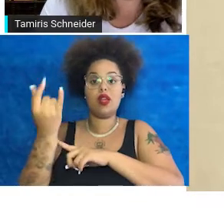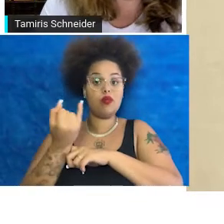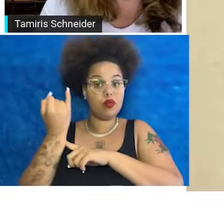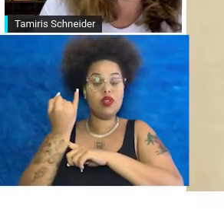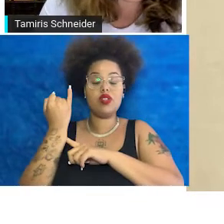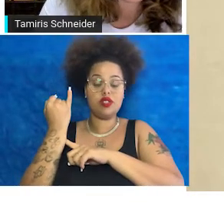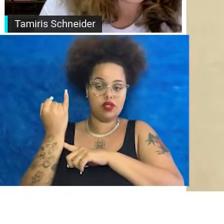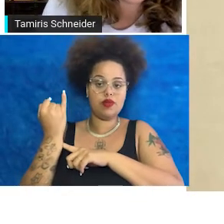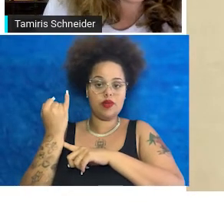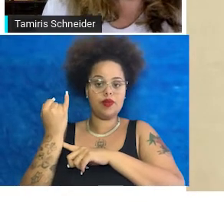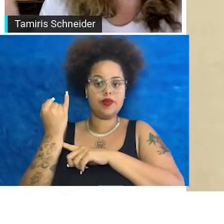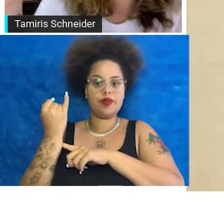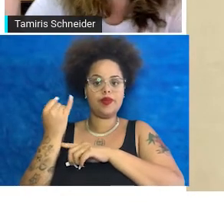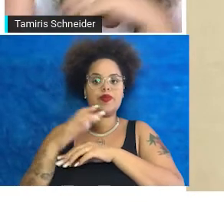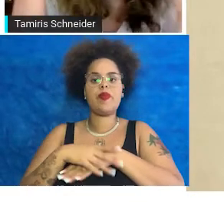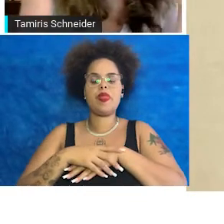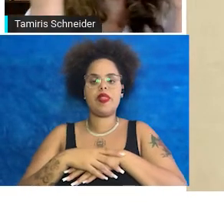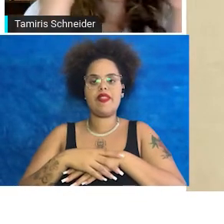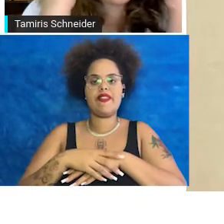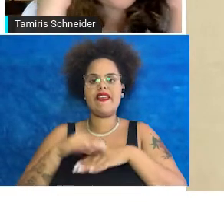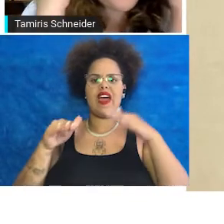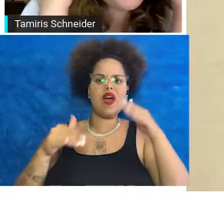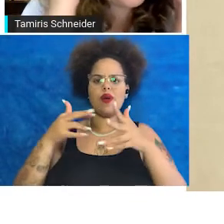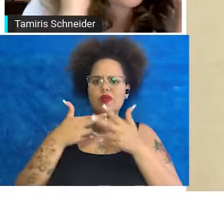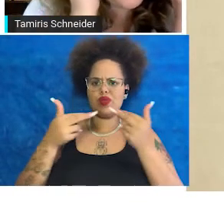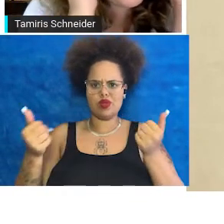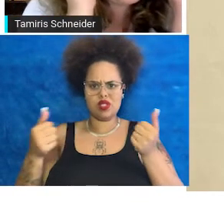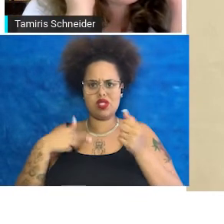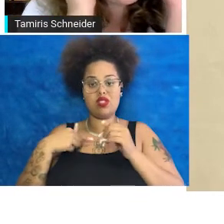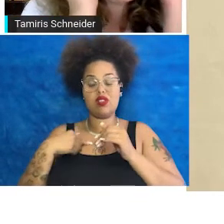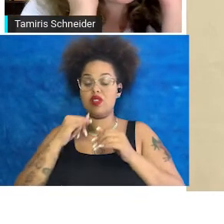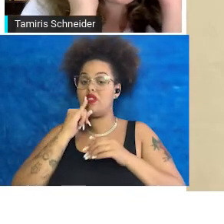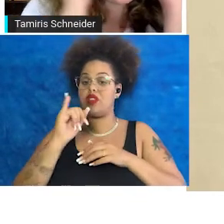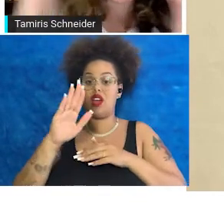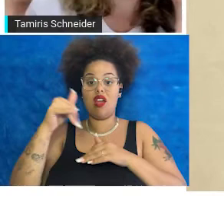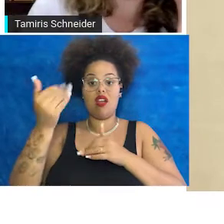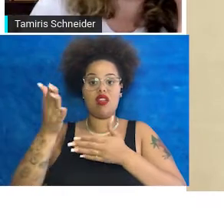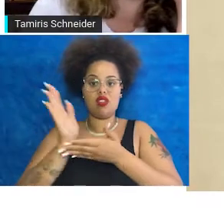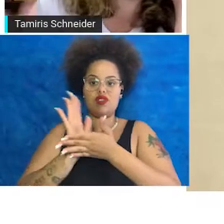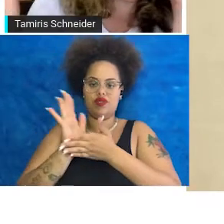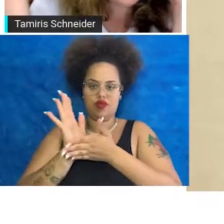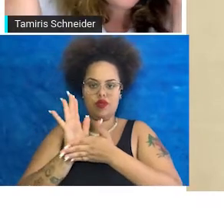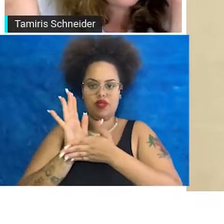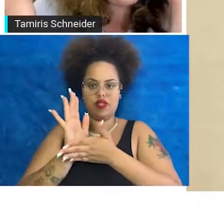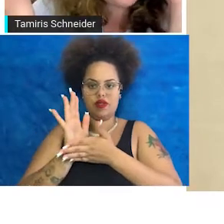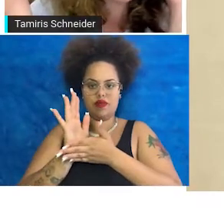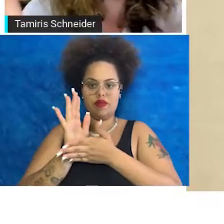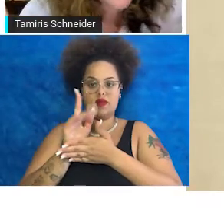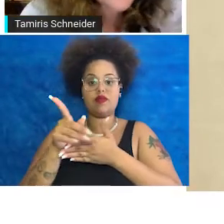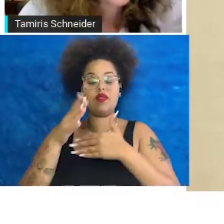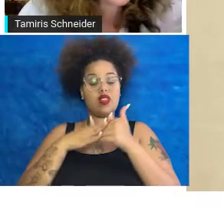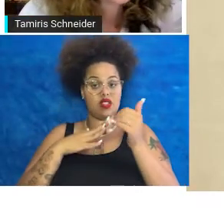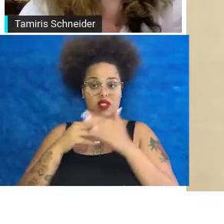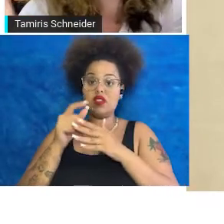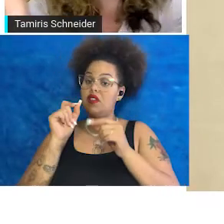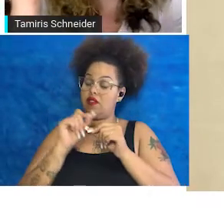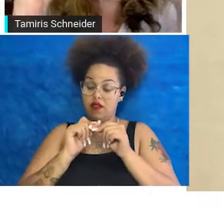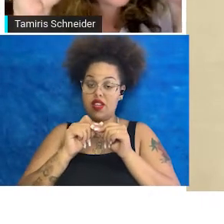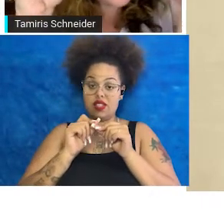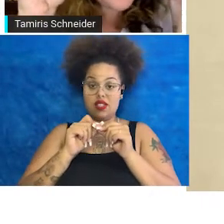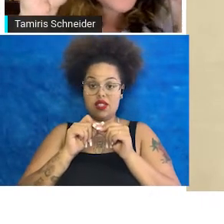isso. E aí, algumas coisas também que eu indico além de filmes, assim. Sim, o exercício prático. Faça